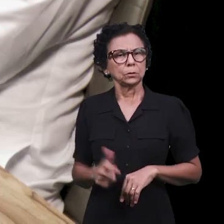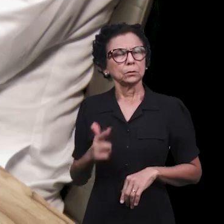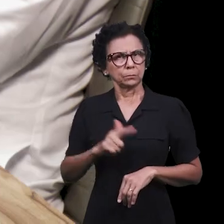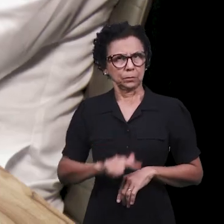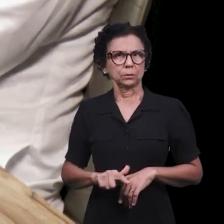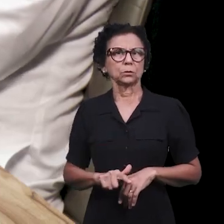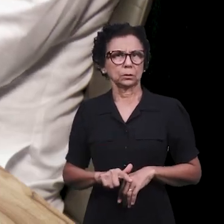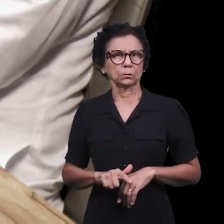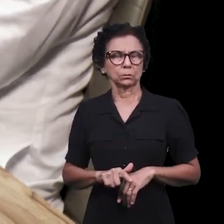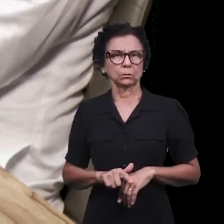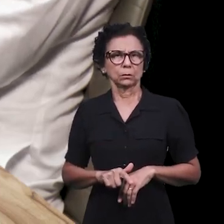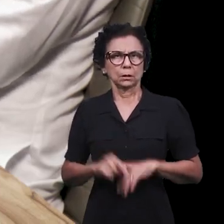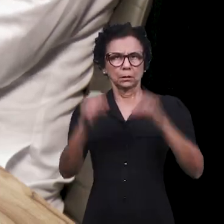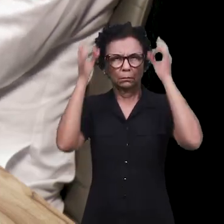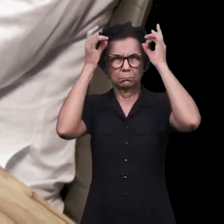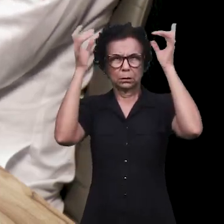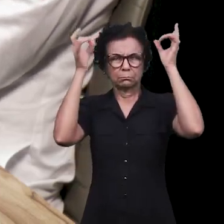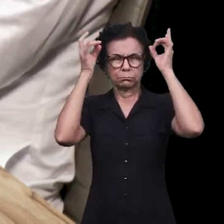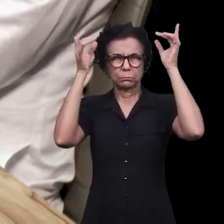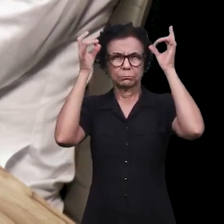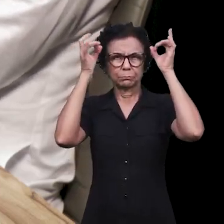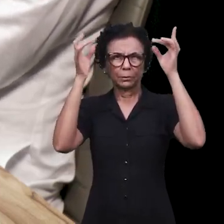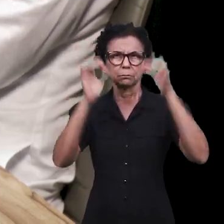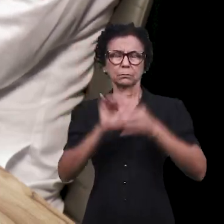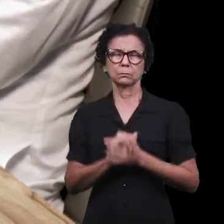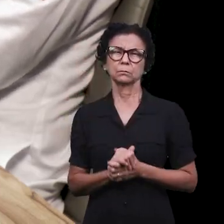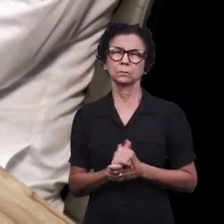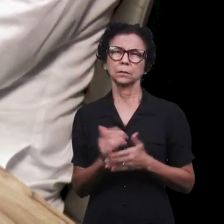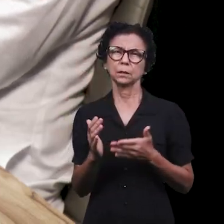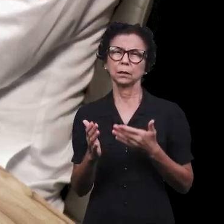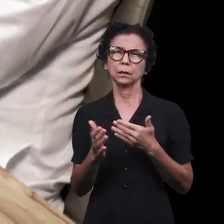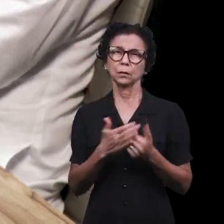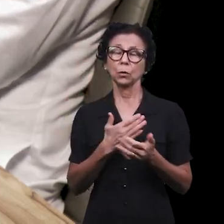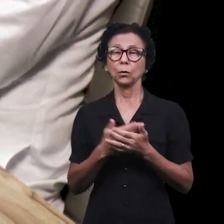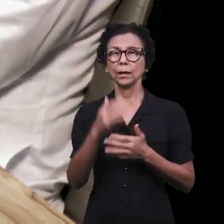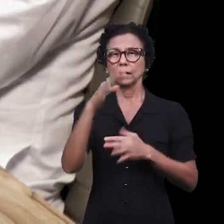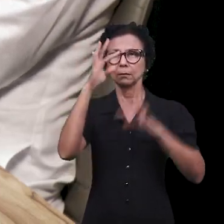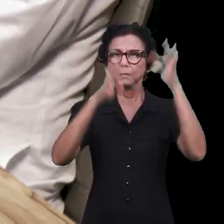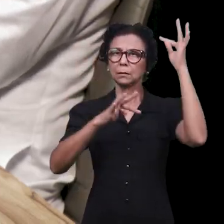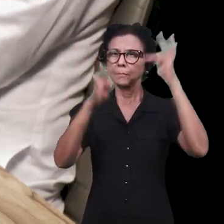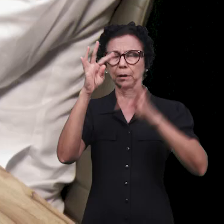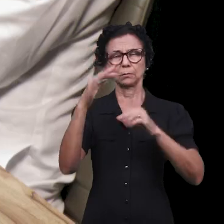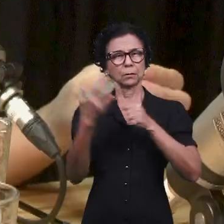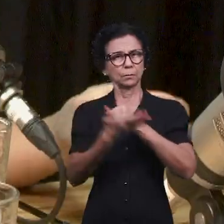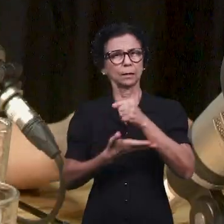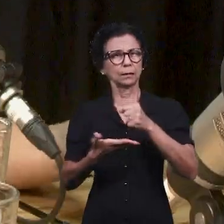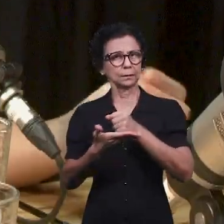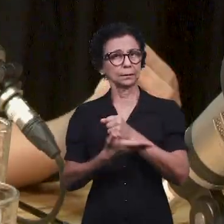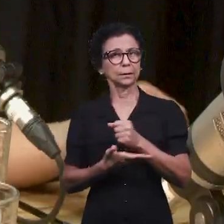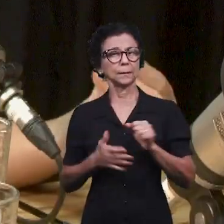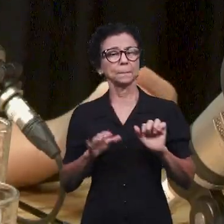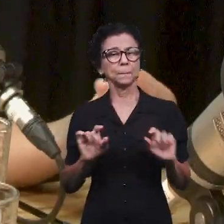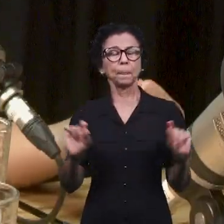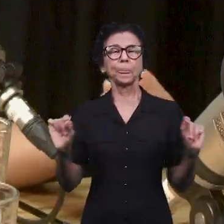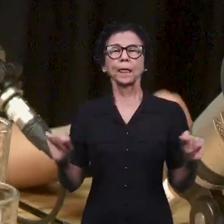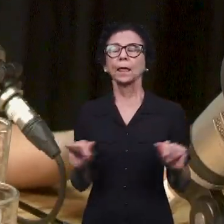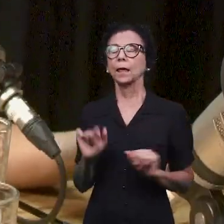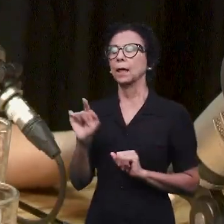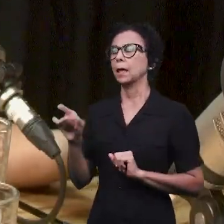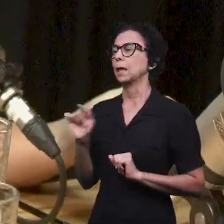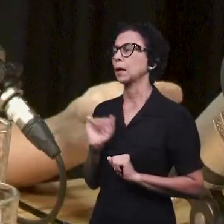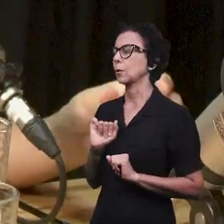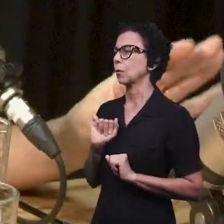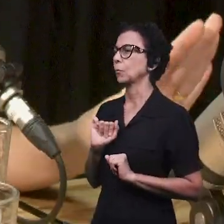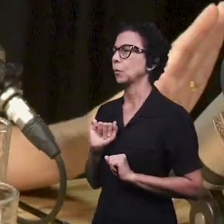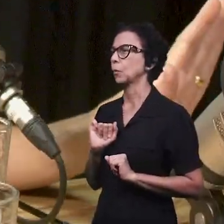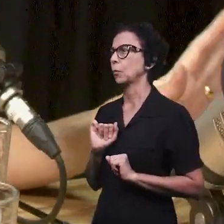Essa é a base de qualquer tratamento. Então tem, assim, com esse